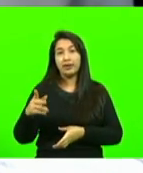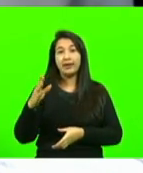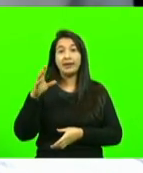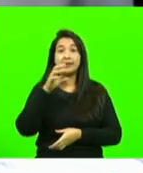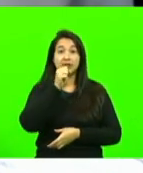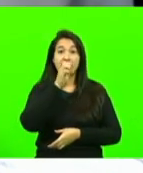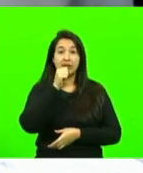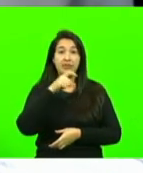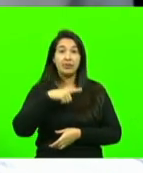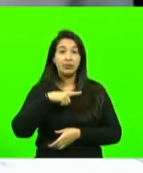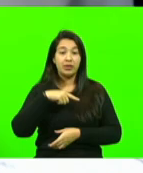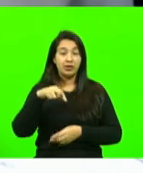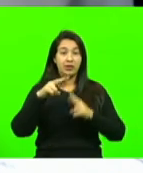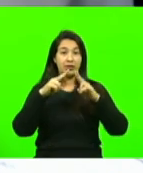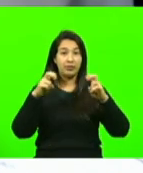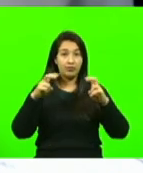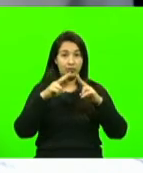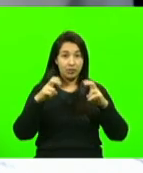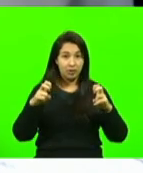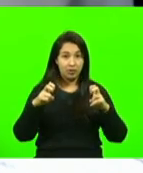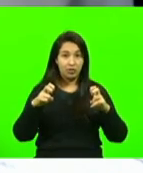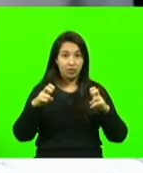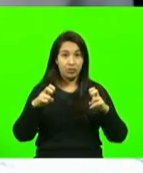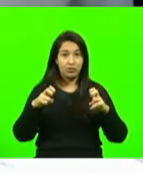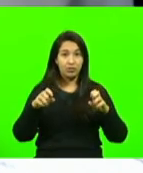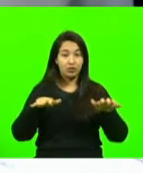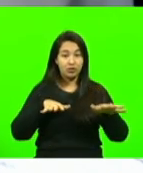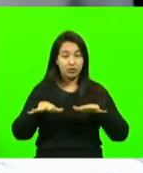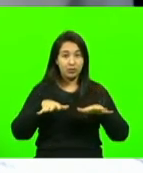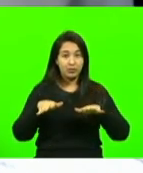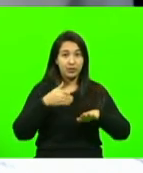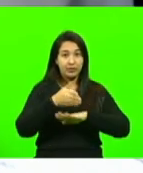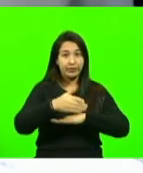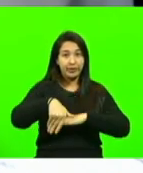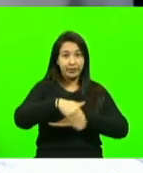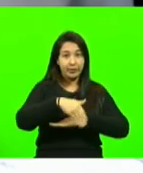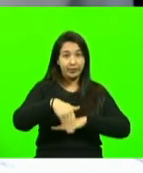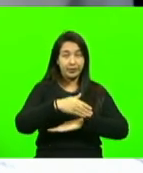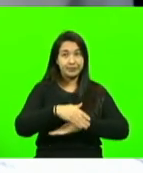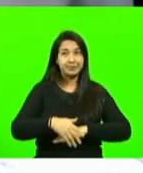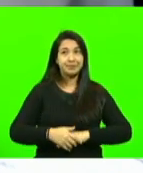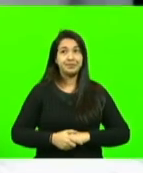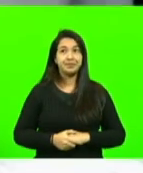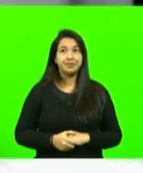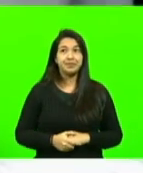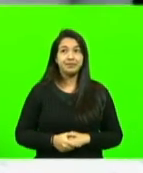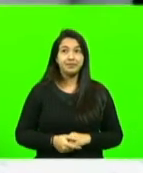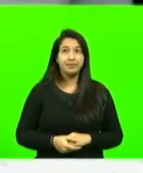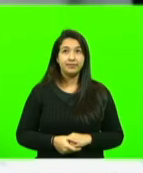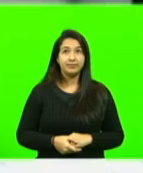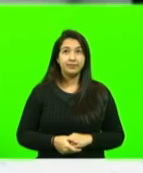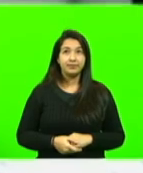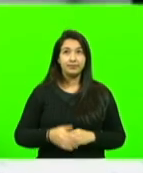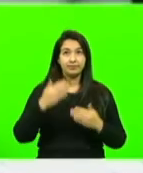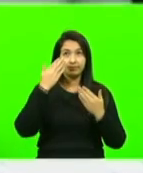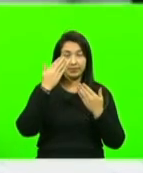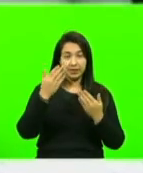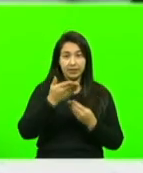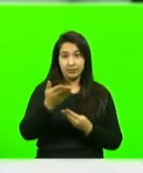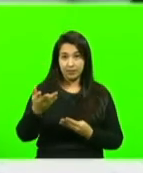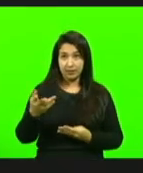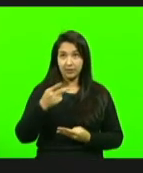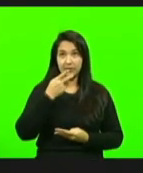ato e esse é o caminho às ruas para derrotar esse governo tá ligada Renê pela sua manifestação